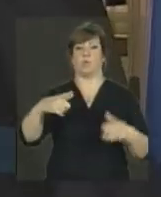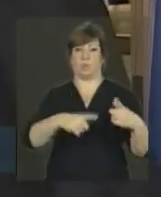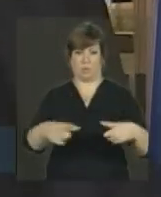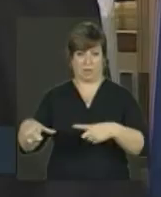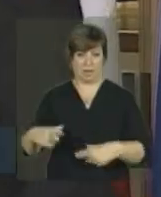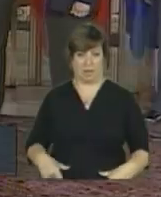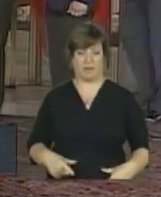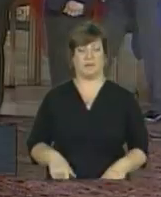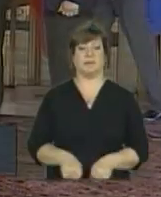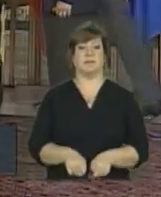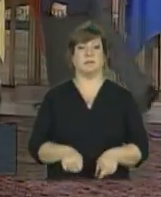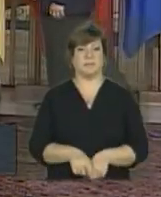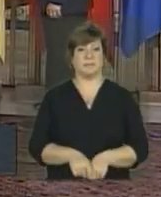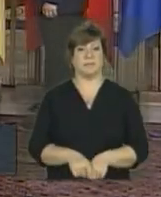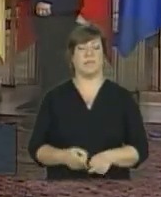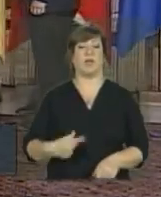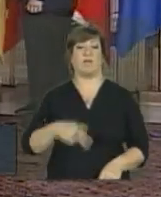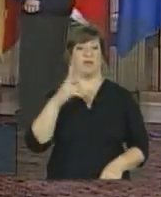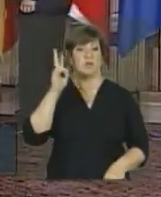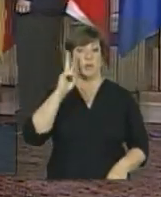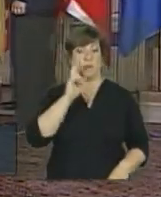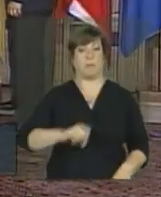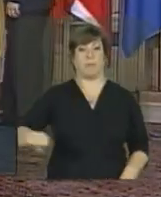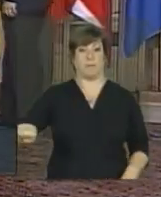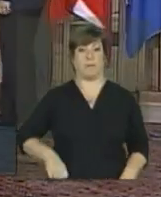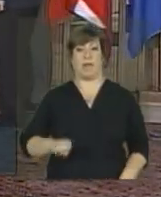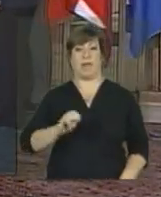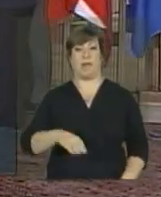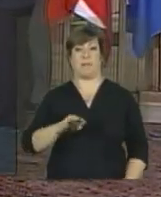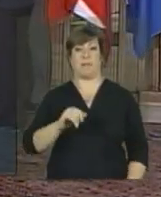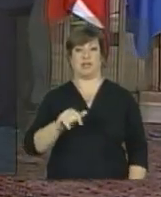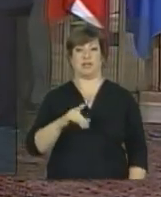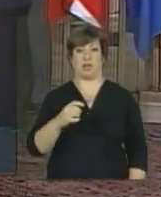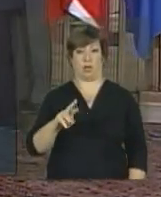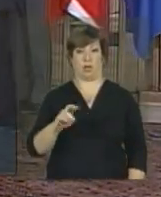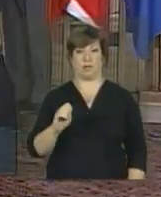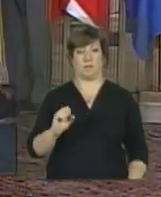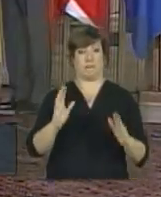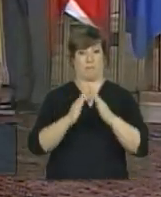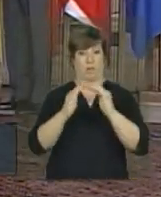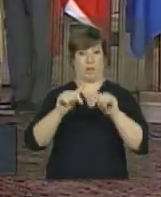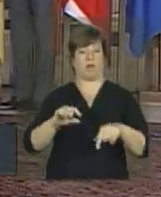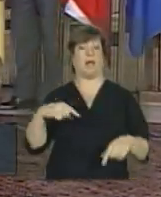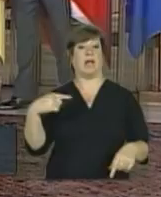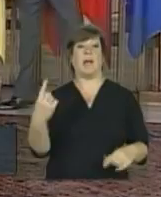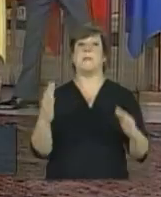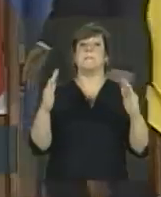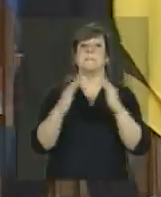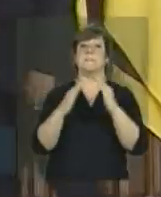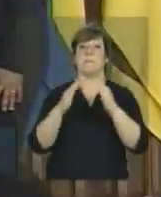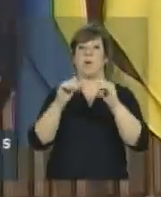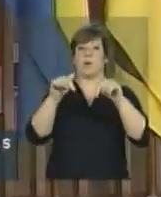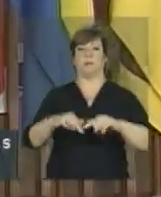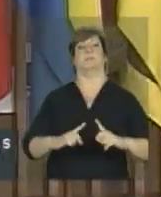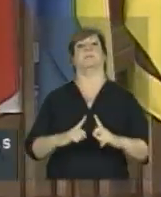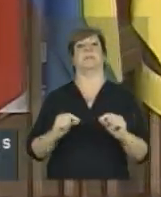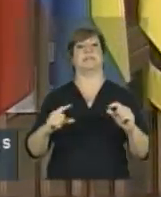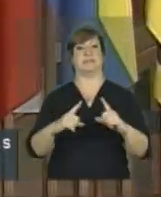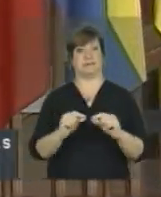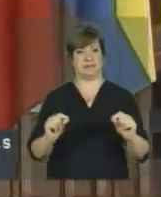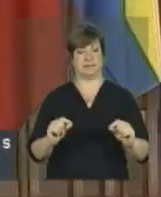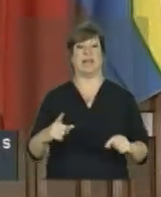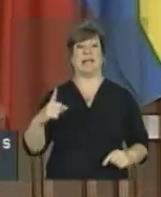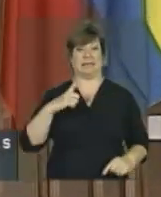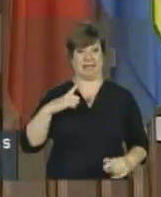exterior. E quando nós falamos em embaixadores residentes, estamos lembrando que são aqueles que moram em